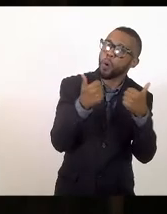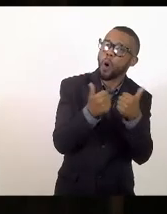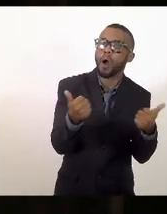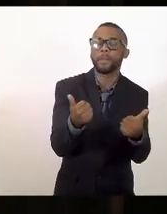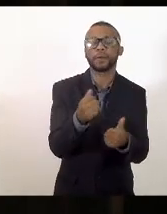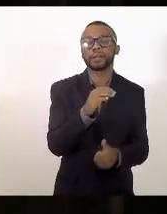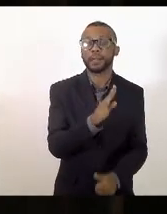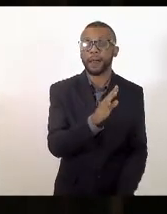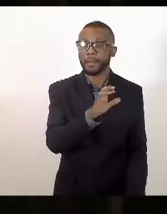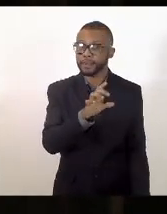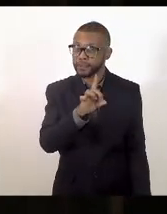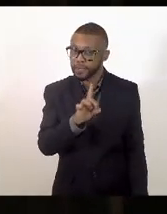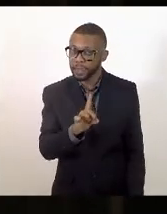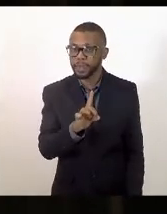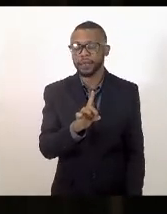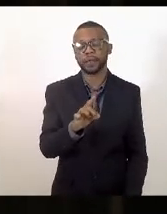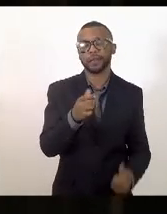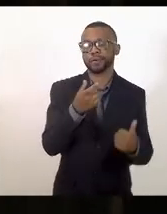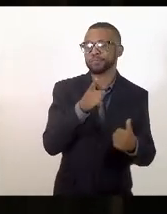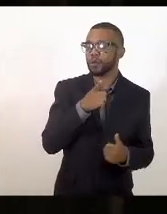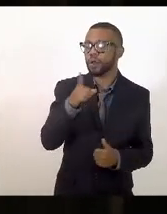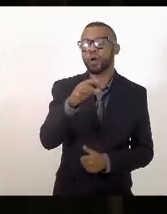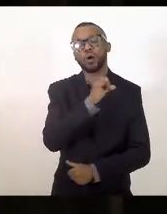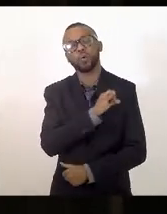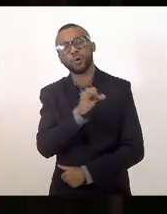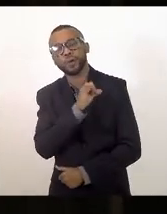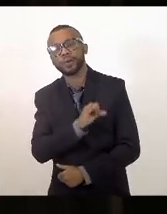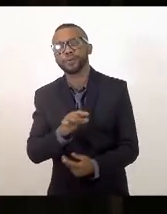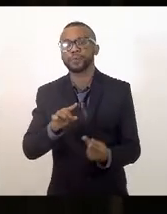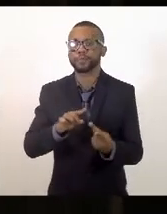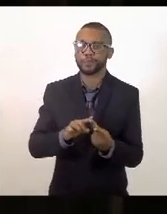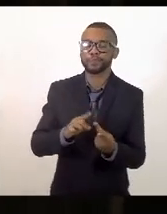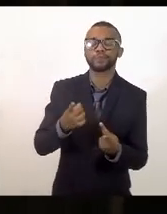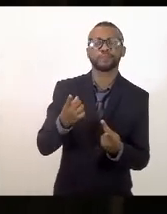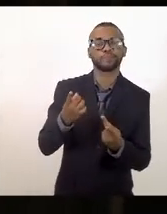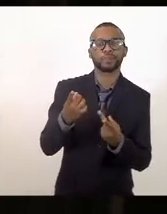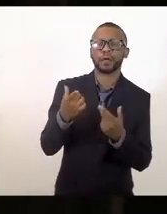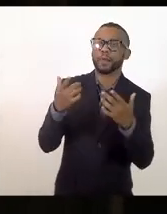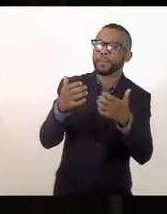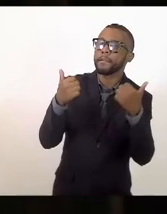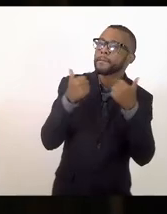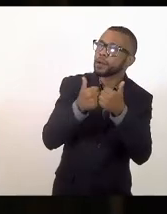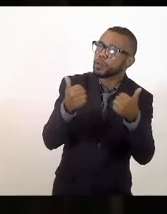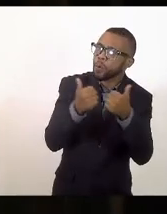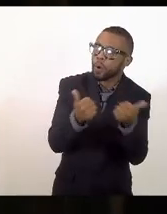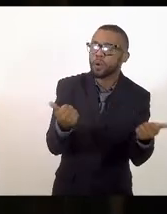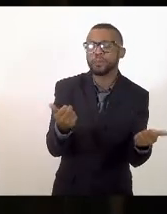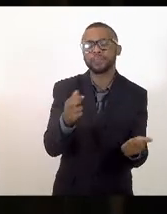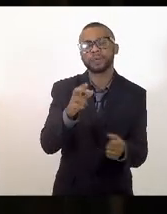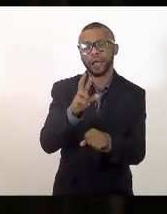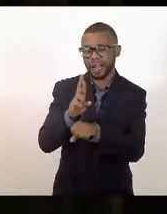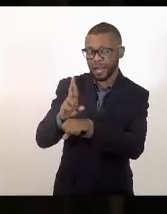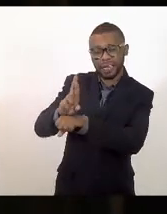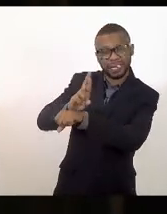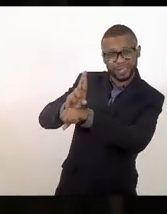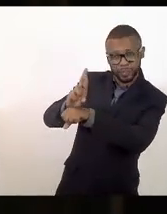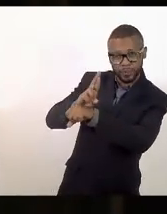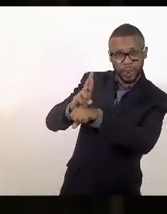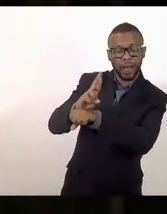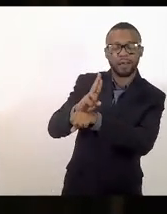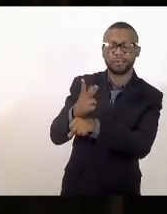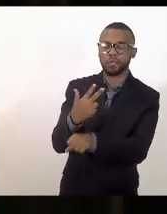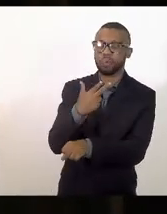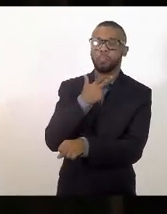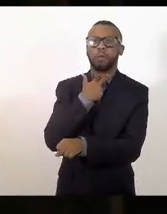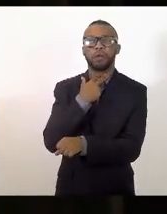ônibus na região dos Lagos, que precisa pegar seu ônibus no Noroeste Fluminense e em tantos outros lugares? E que não tem a